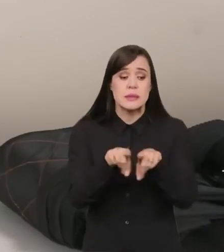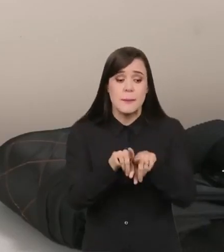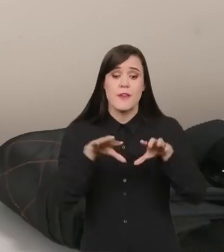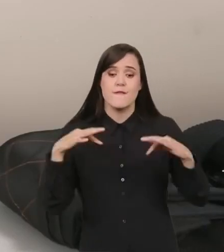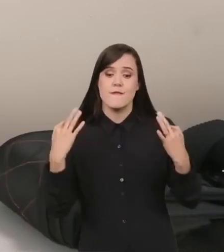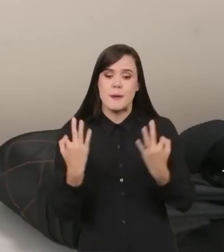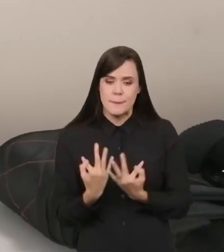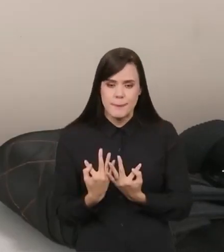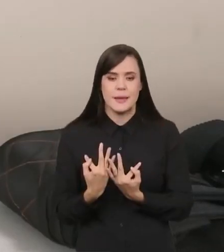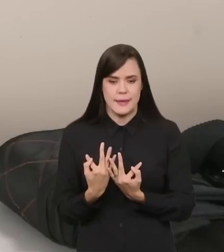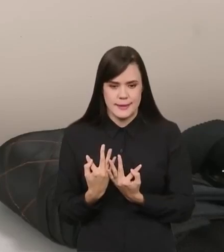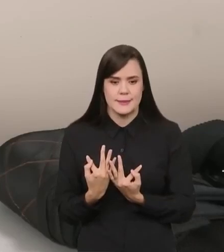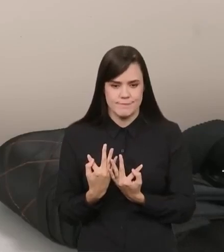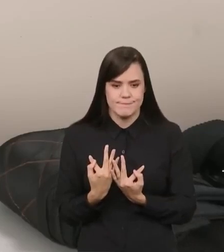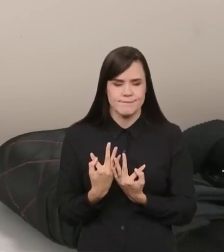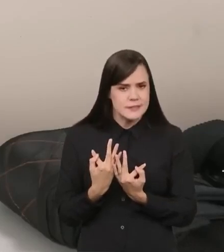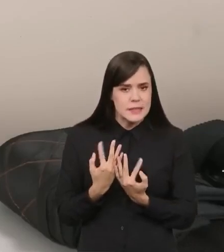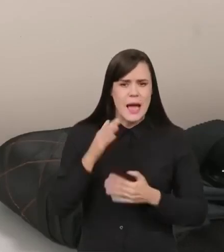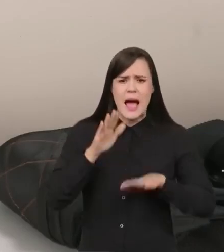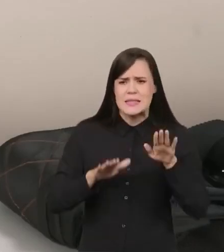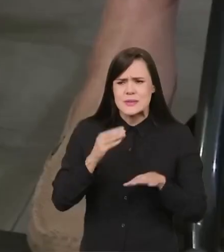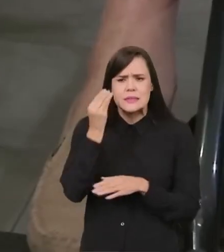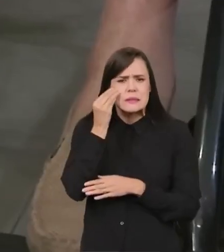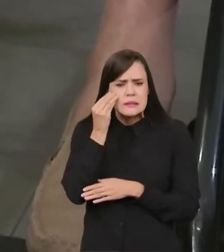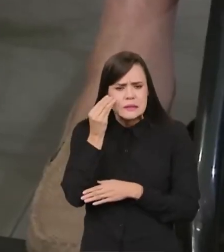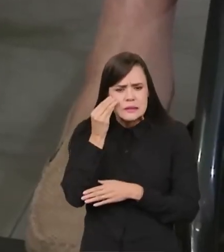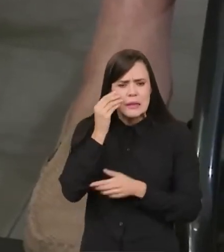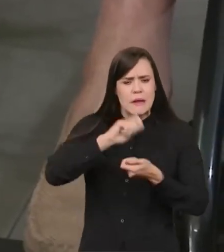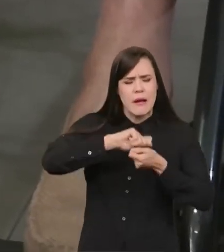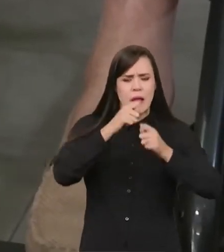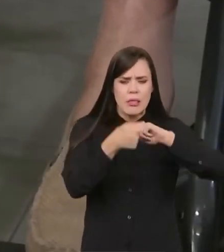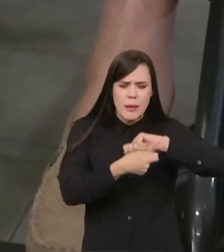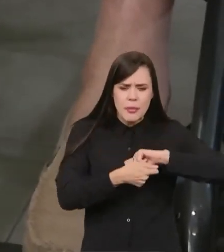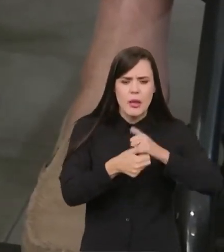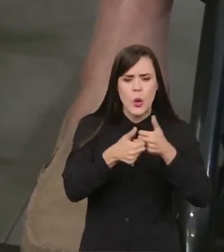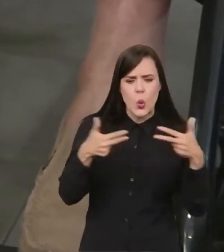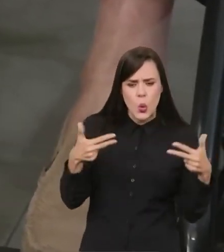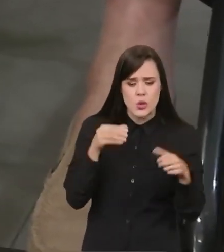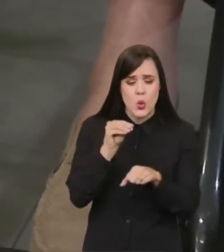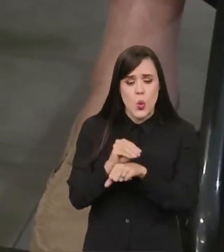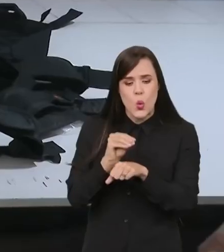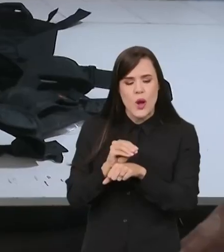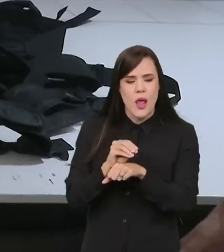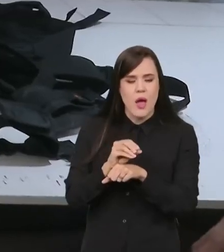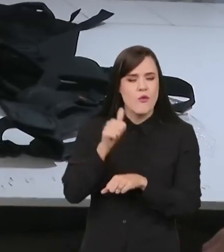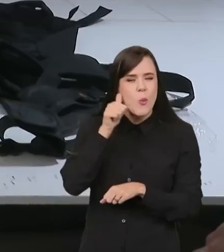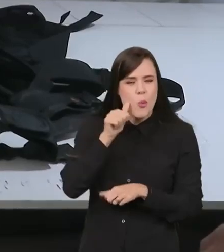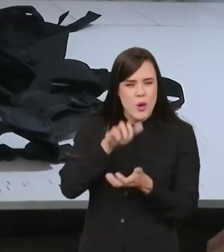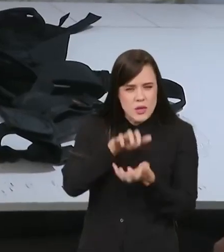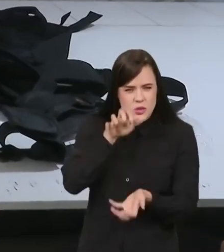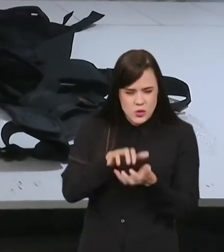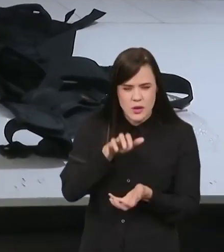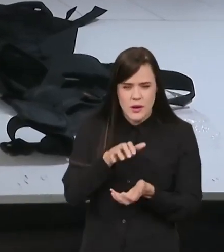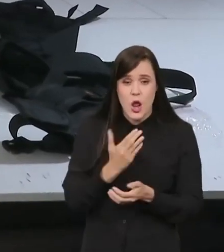tinham. E que às vezes improvisavam coisas. Eu cuidava de uma senhorinha que ela tomava alimentação